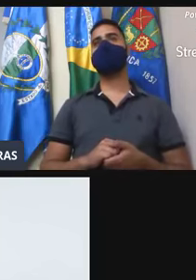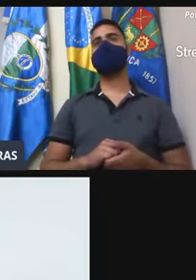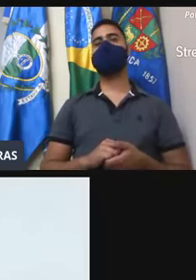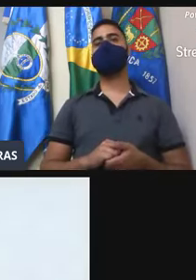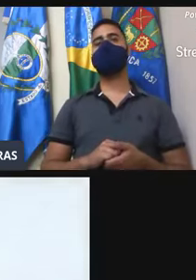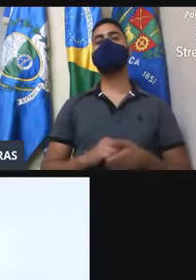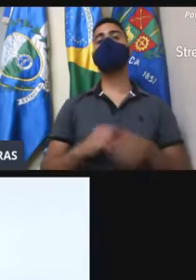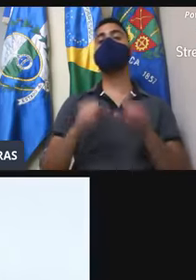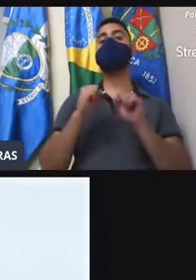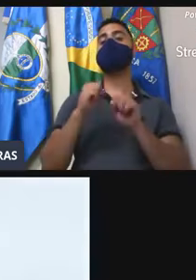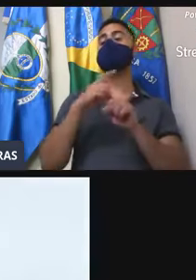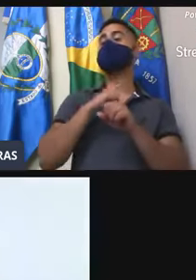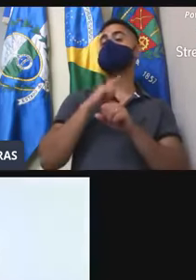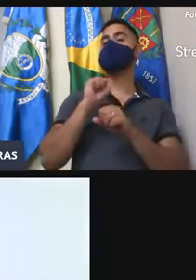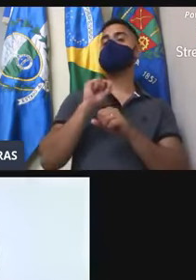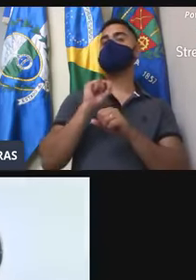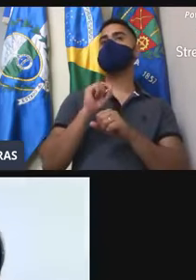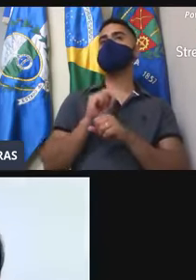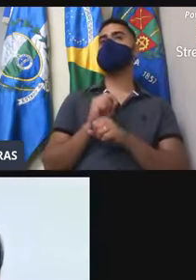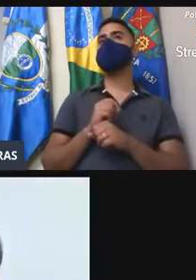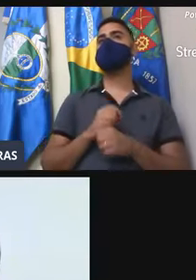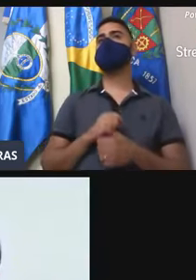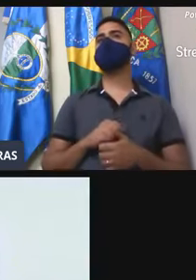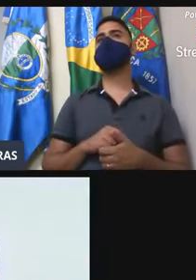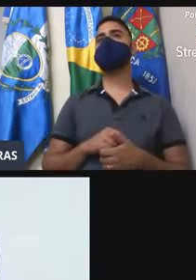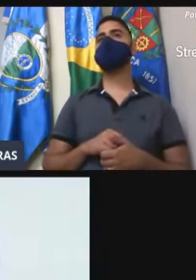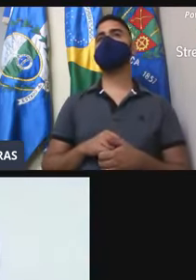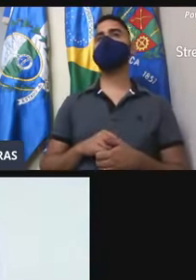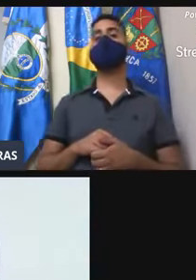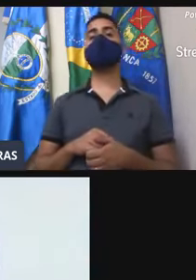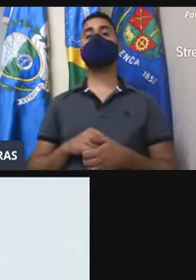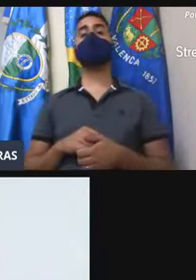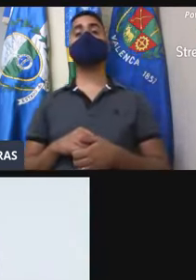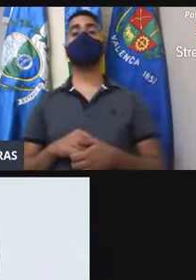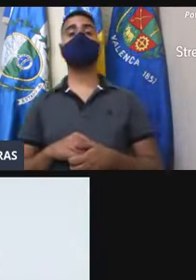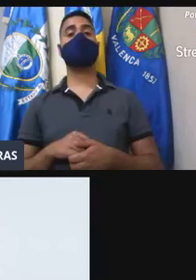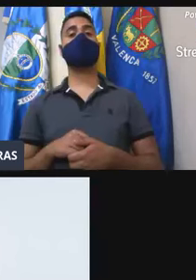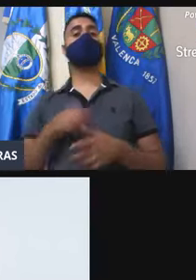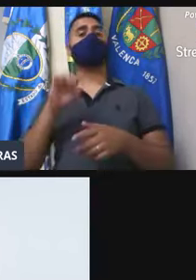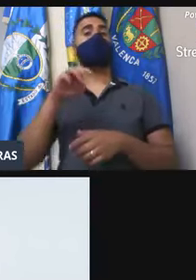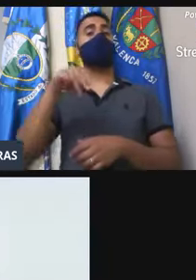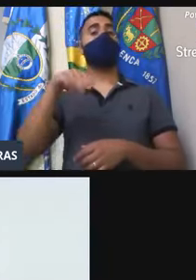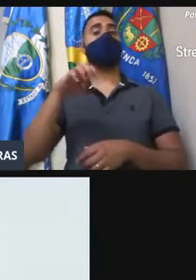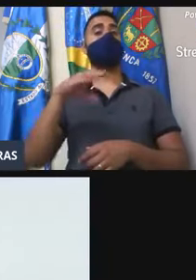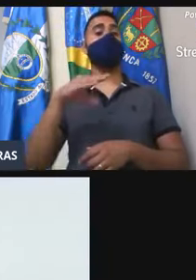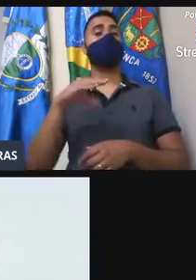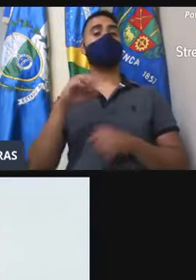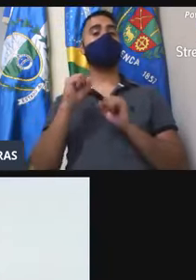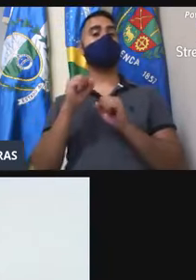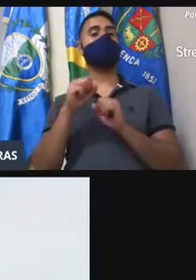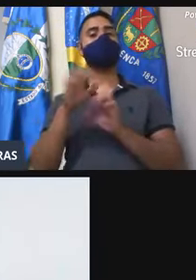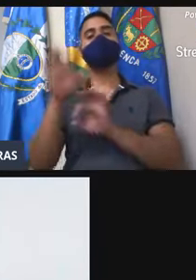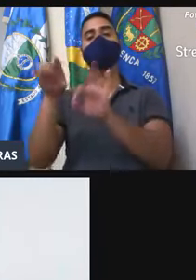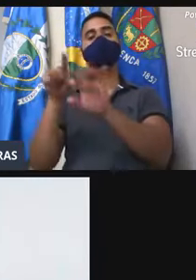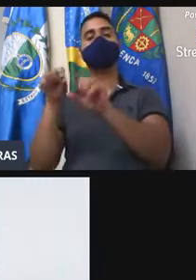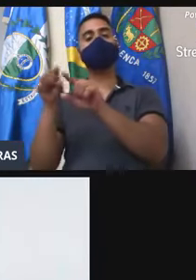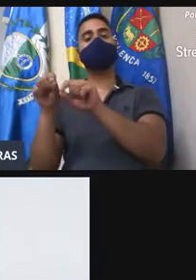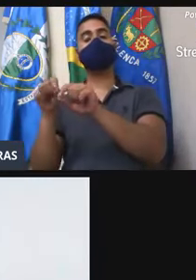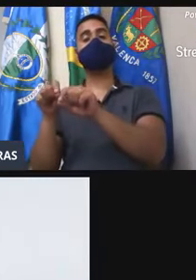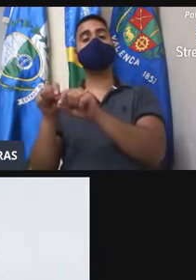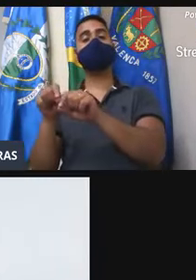ter dentro não da grade, porque só o MEC pode definir a grade curricular, mas